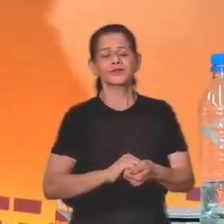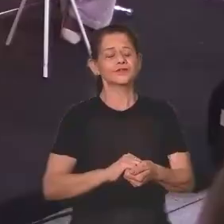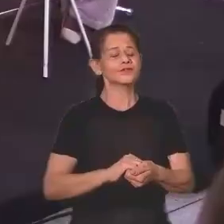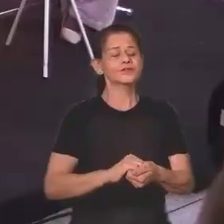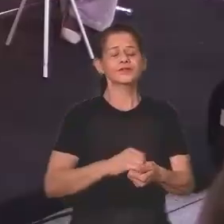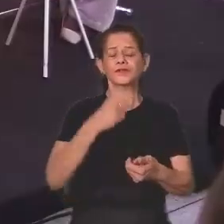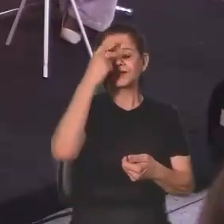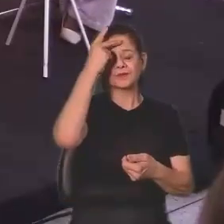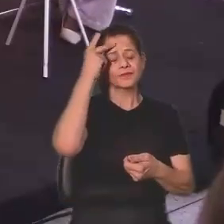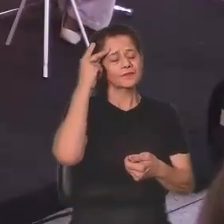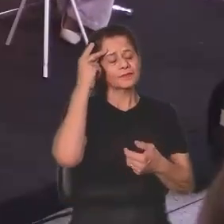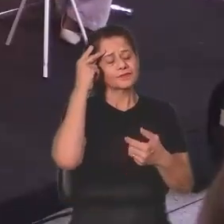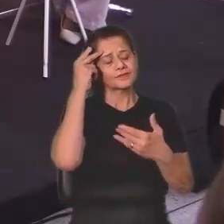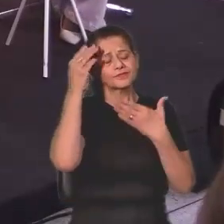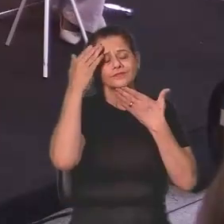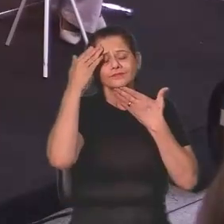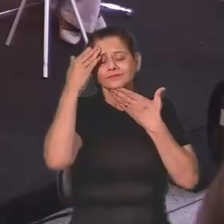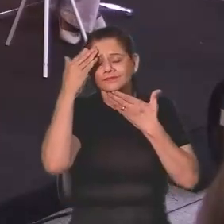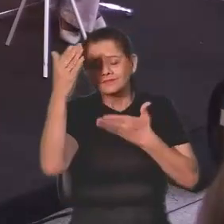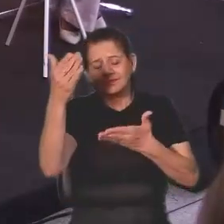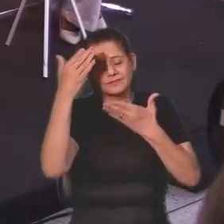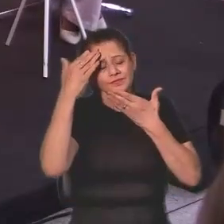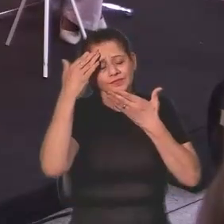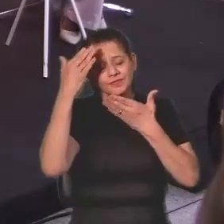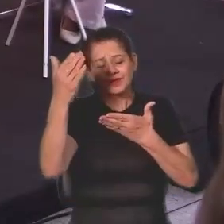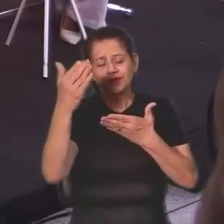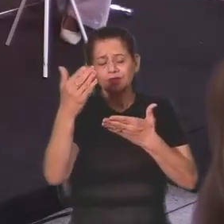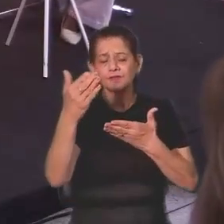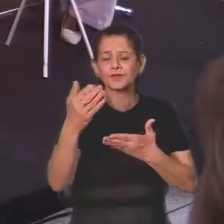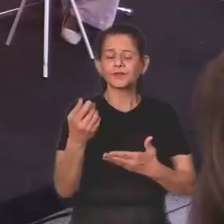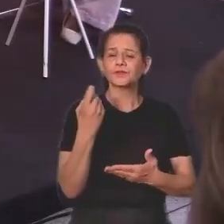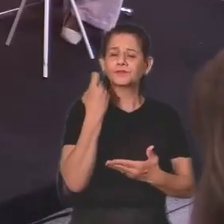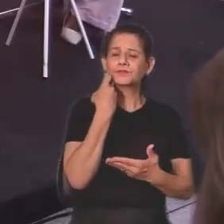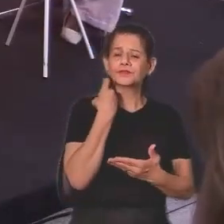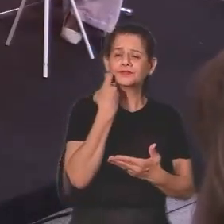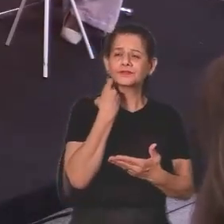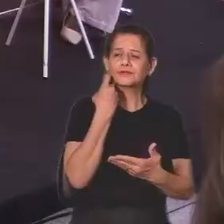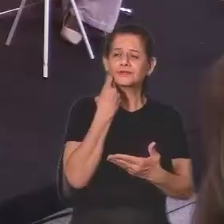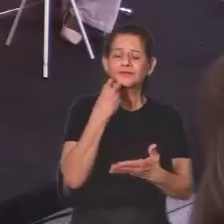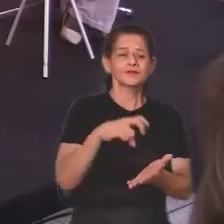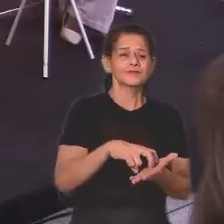Eu quero agradecer, né, em uma sexta-feira de manhã,